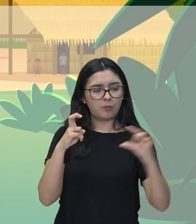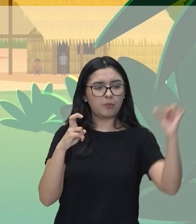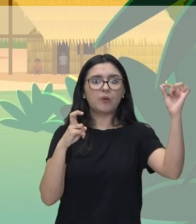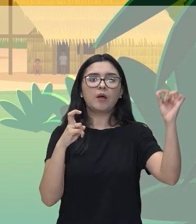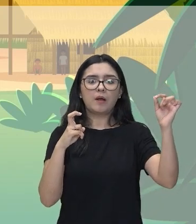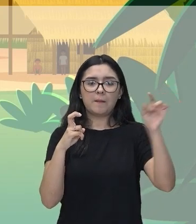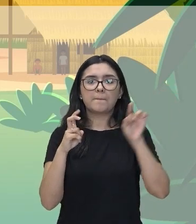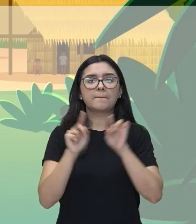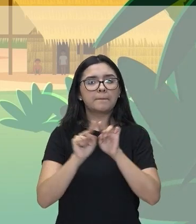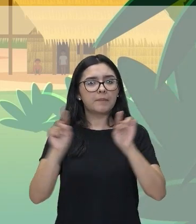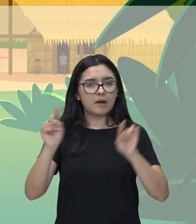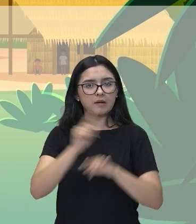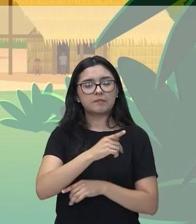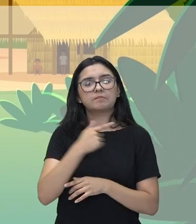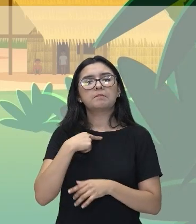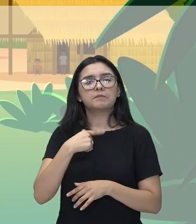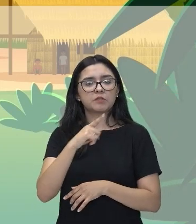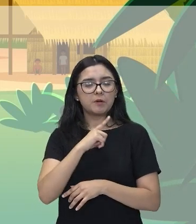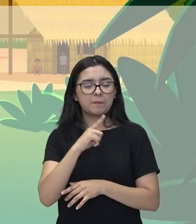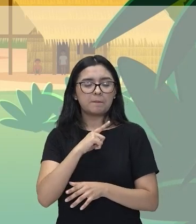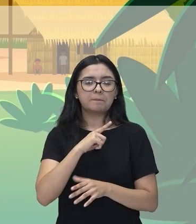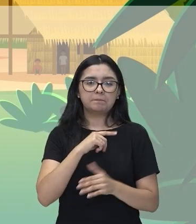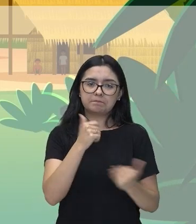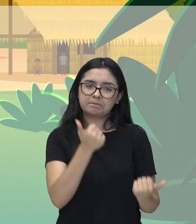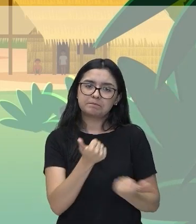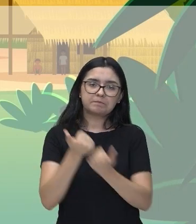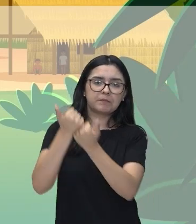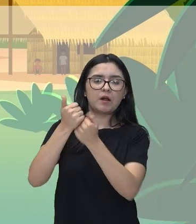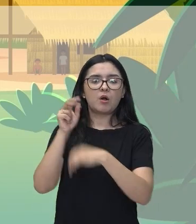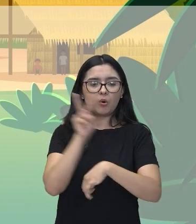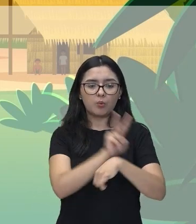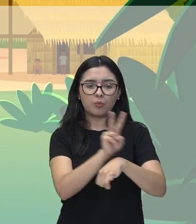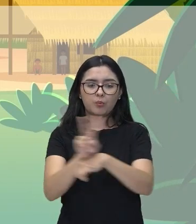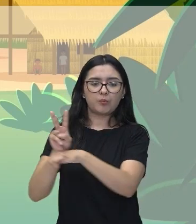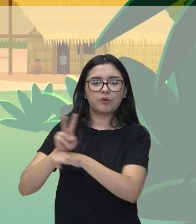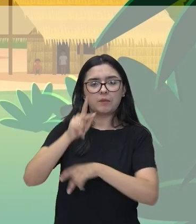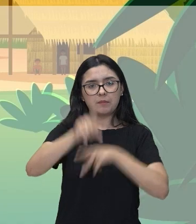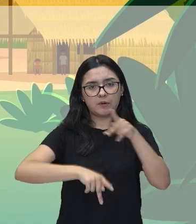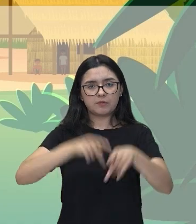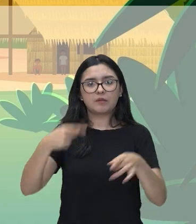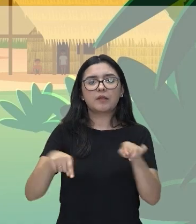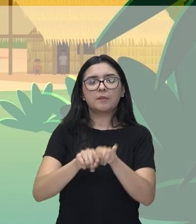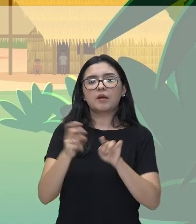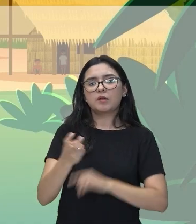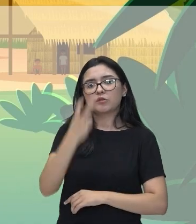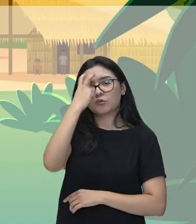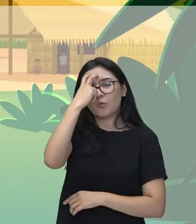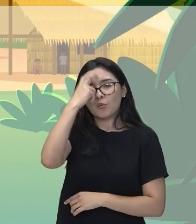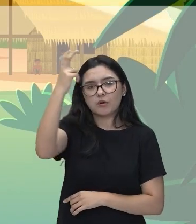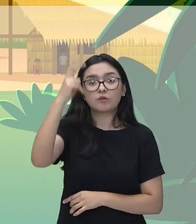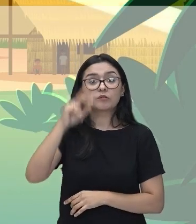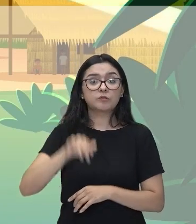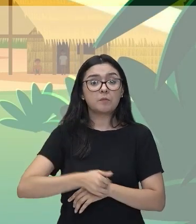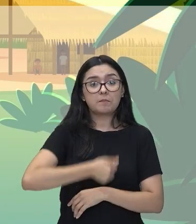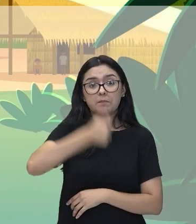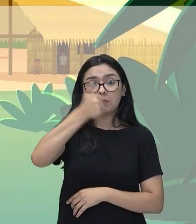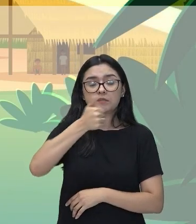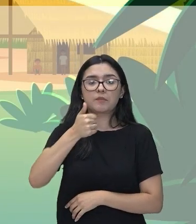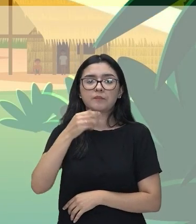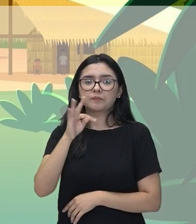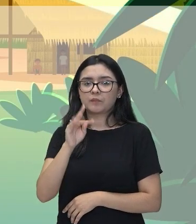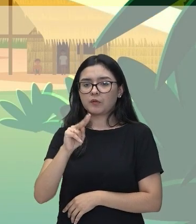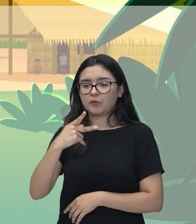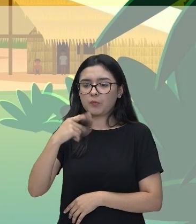seus auxiliares para que cuidassem das pessoas e de seu conhecimento. Um dos principais é Tupã.